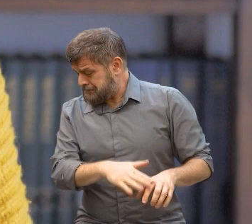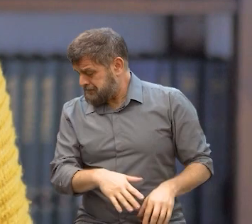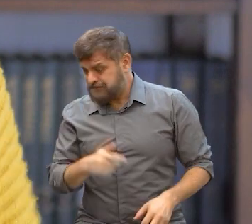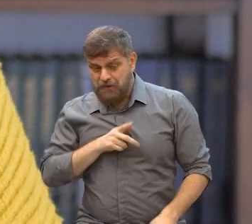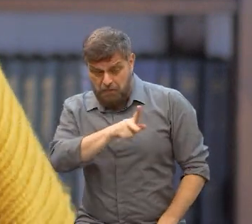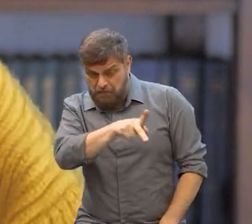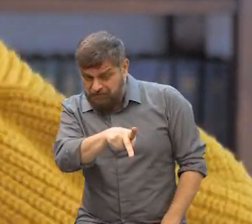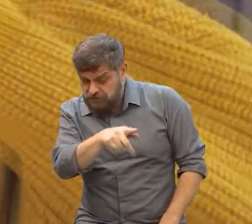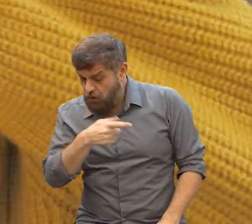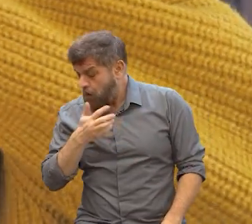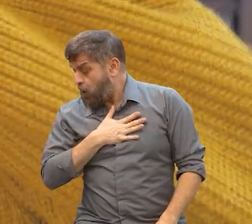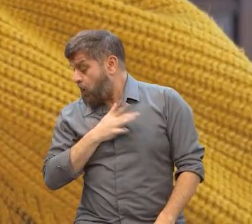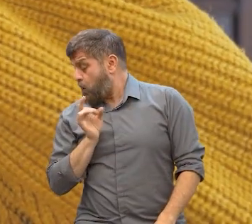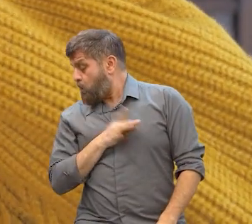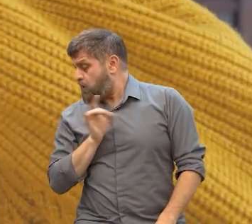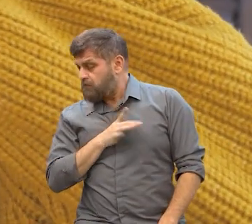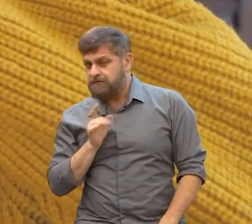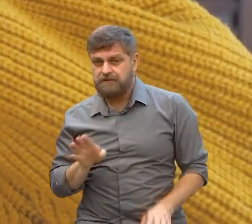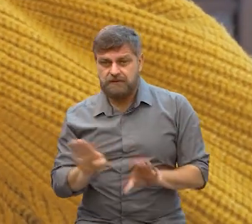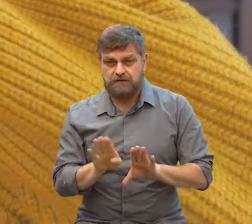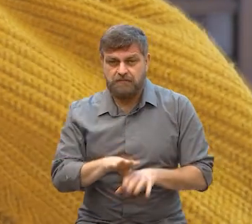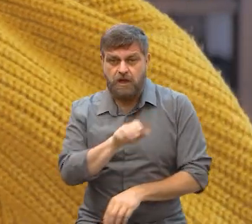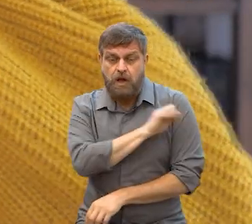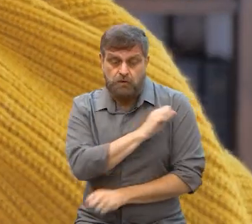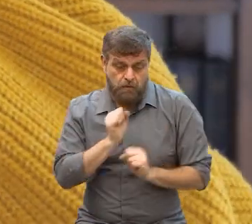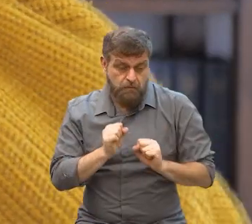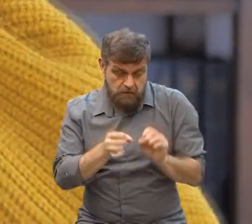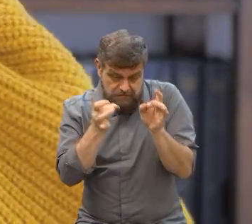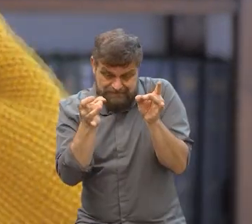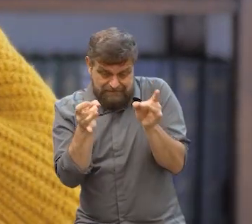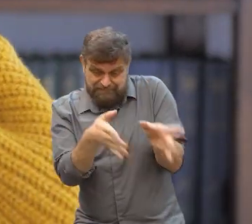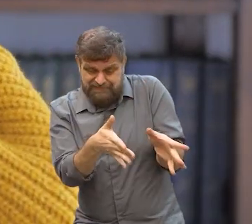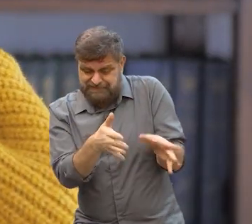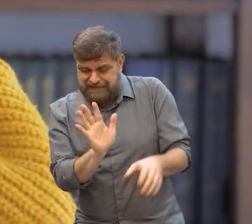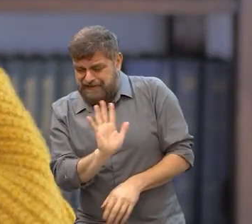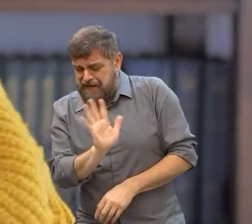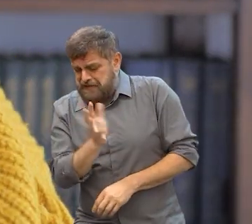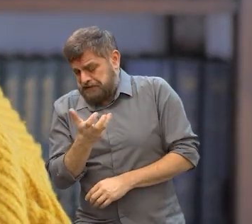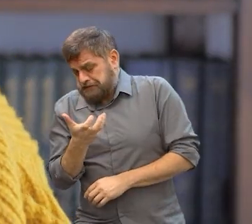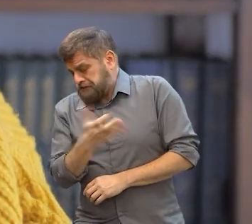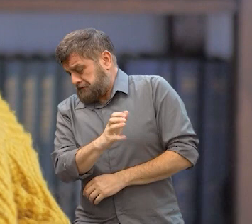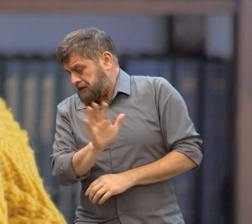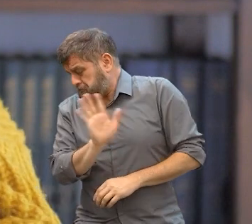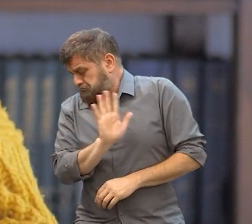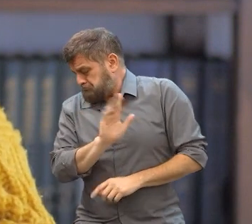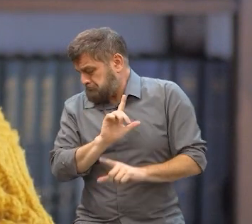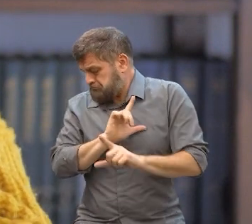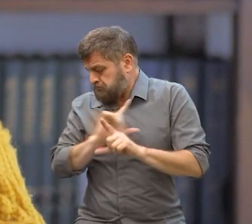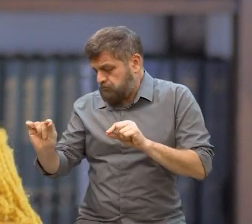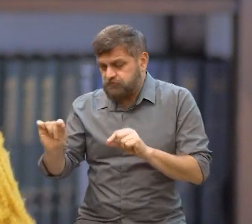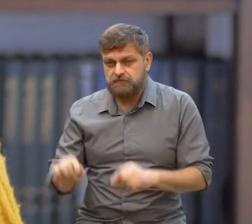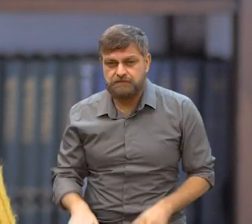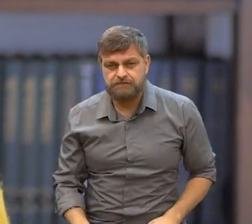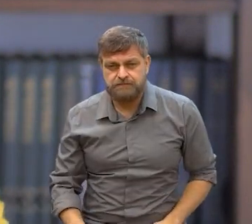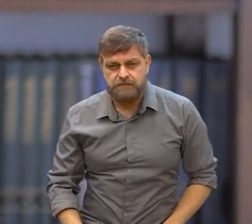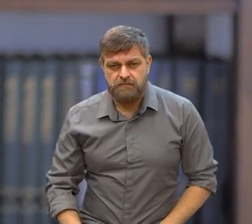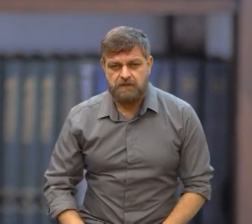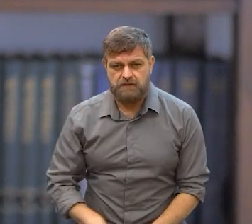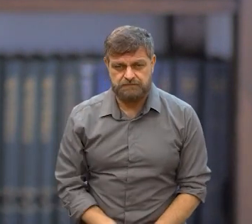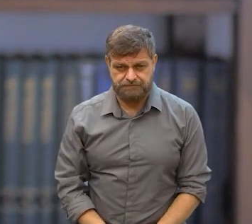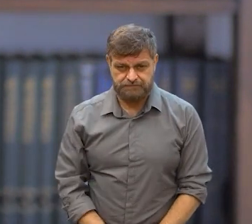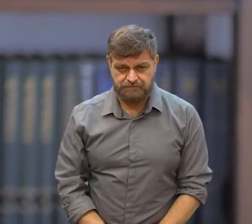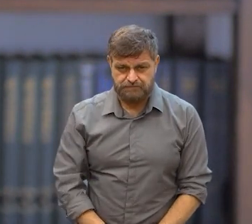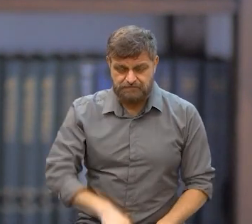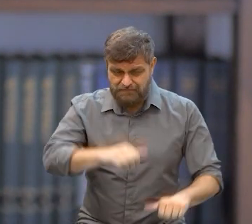do professor e muitas vezes até abandone. Não queira aquela disciplina.